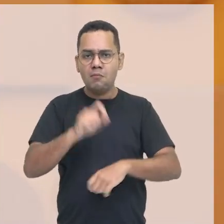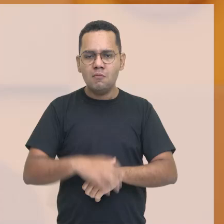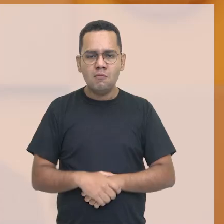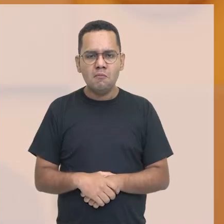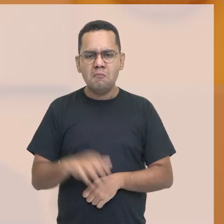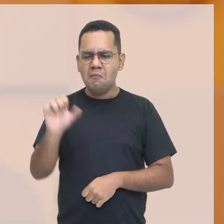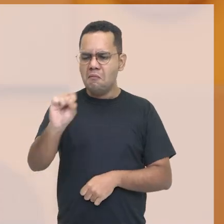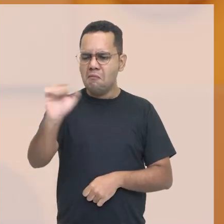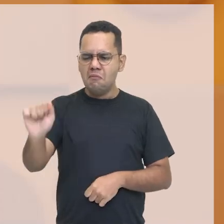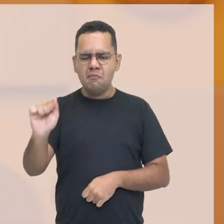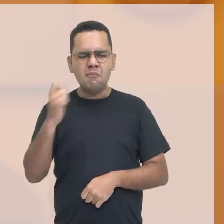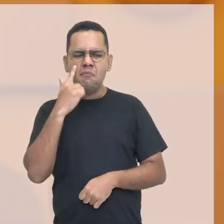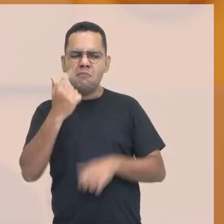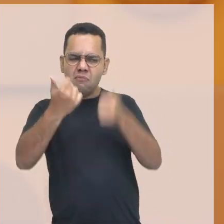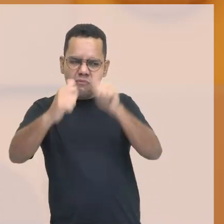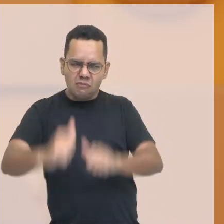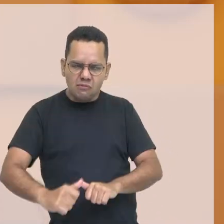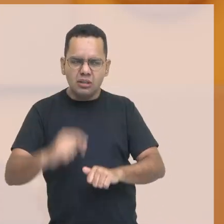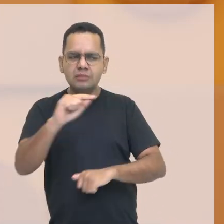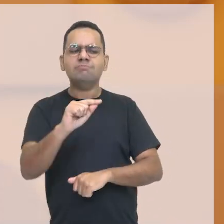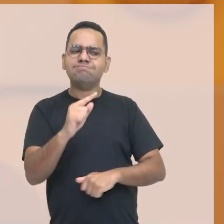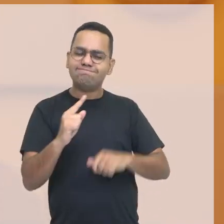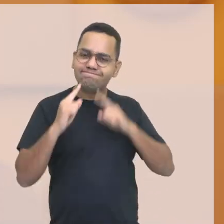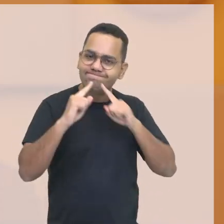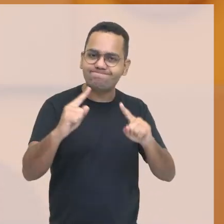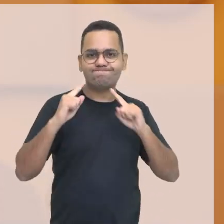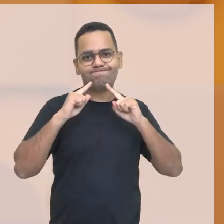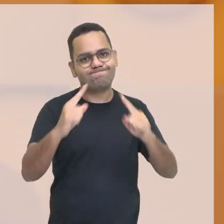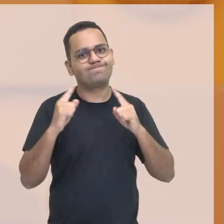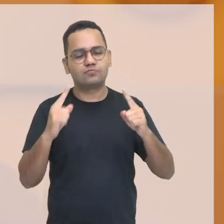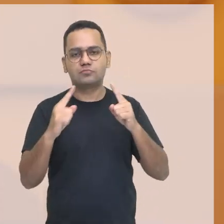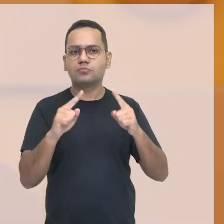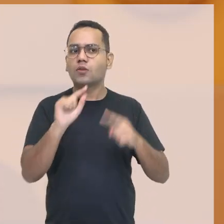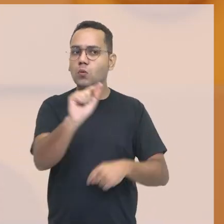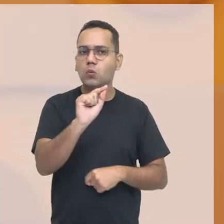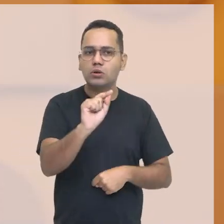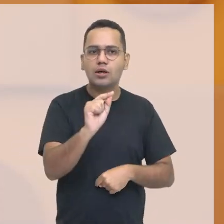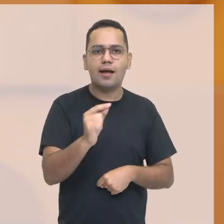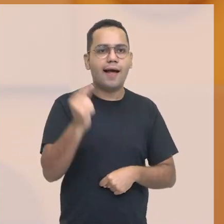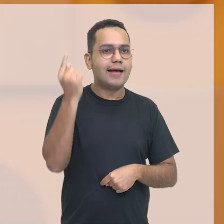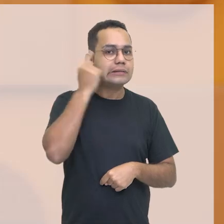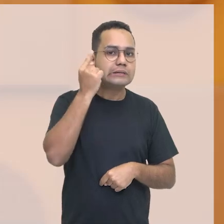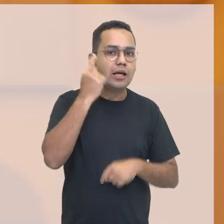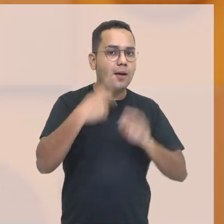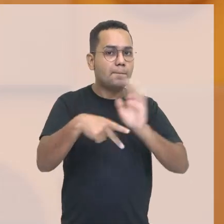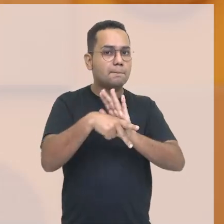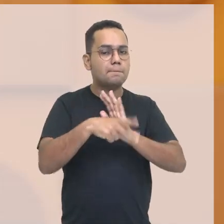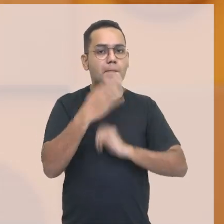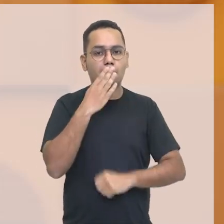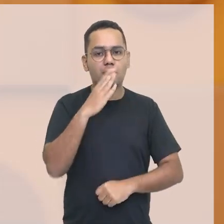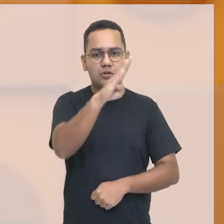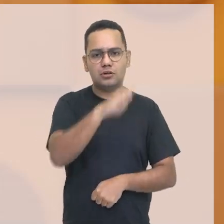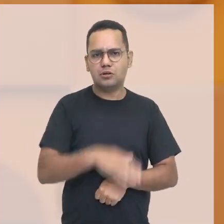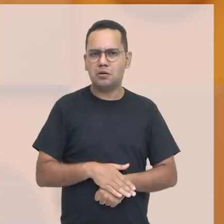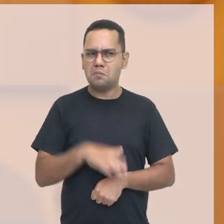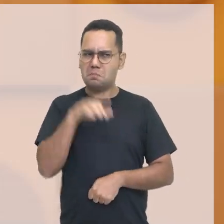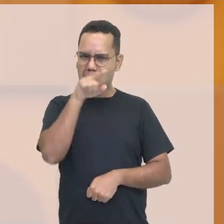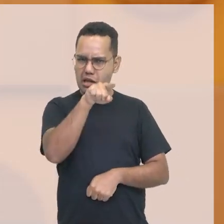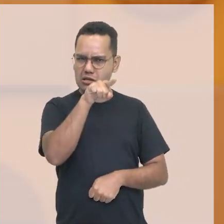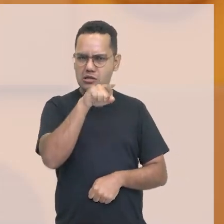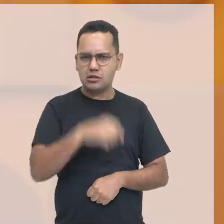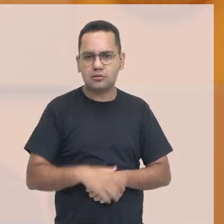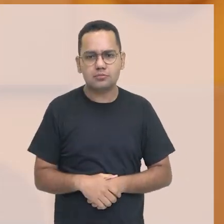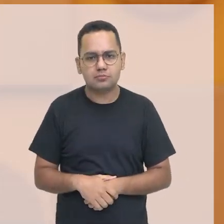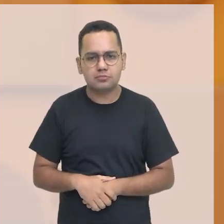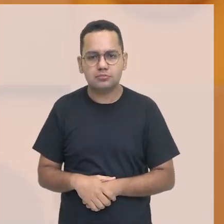questionar as decisões adotadas por Hitler. E lembrem, eles não eram a favor das críticas da oposição. Então, toda